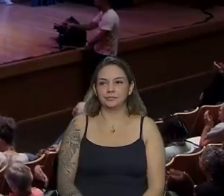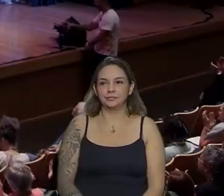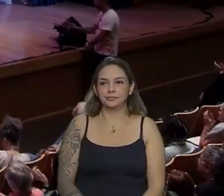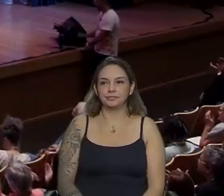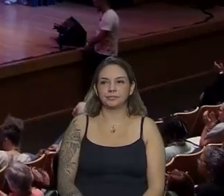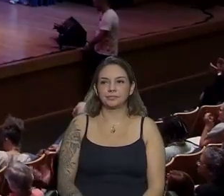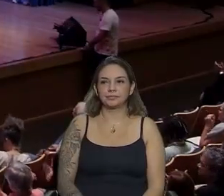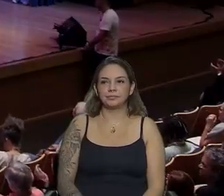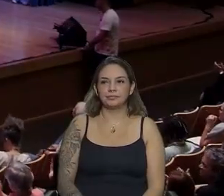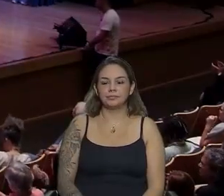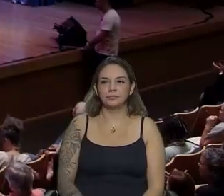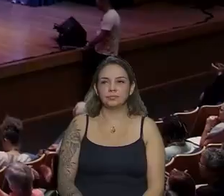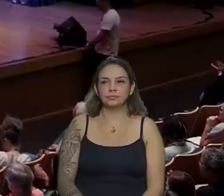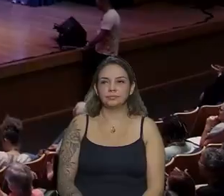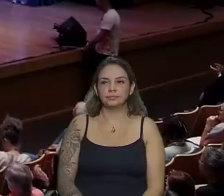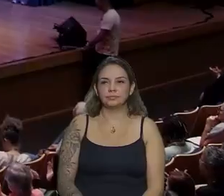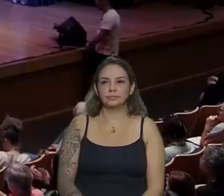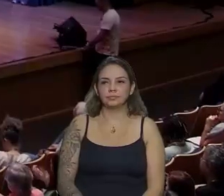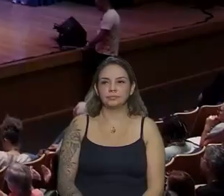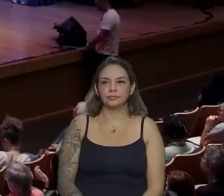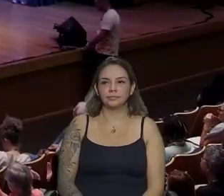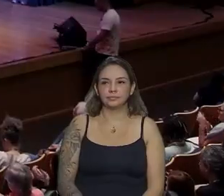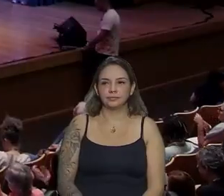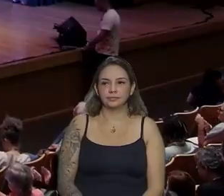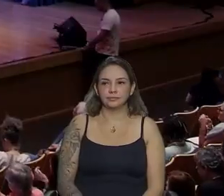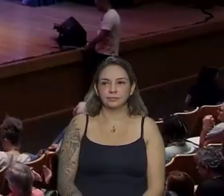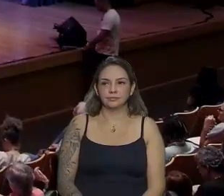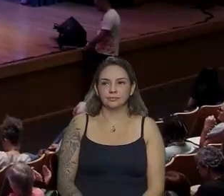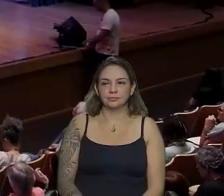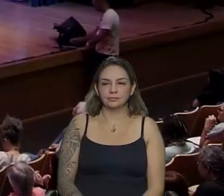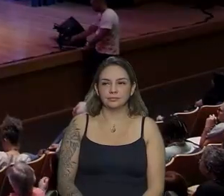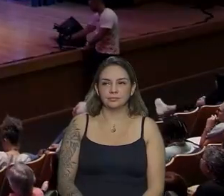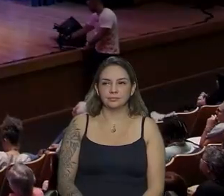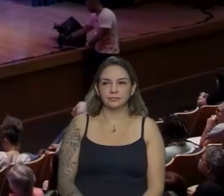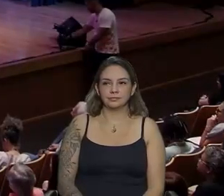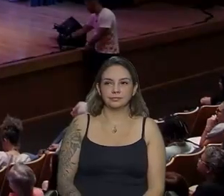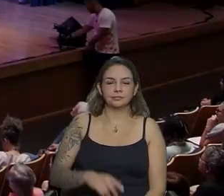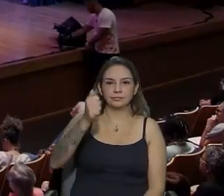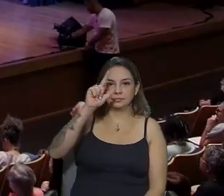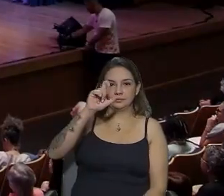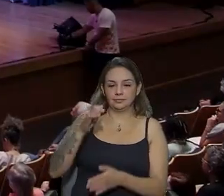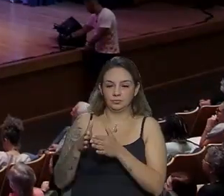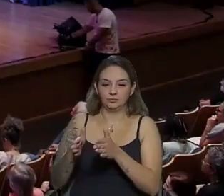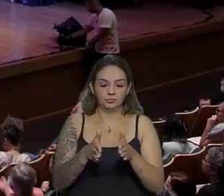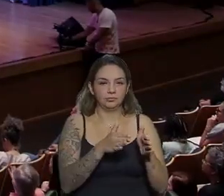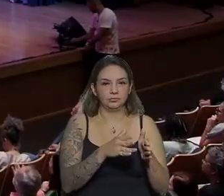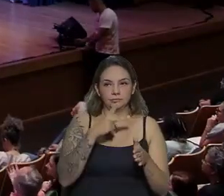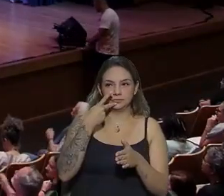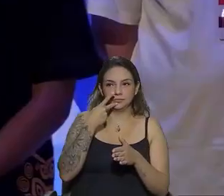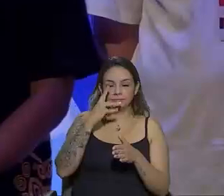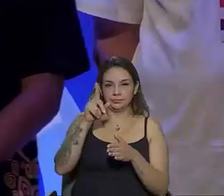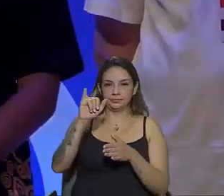escuro. Ela traja vestido midi de tom azul. Leva no pescoço o crachá dos participantes do evento. Ao